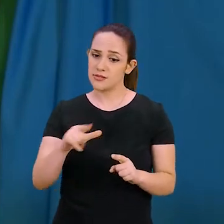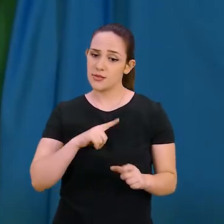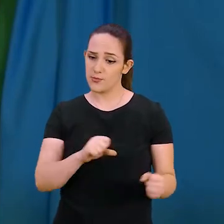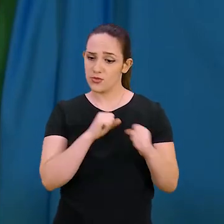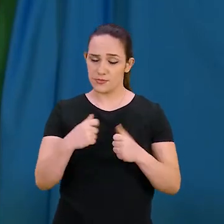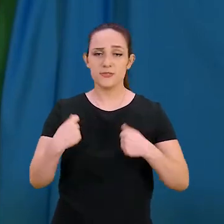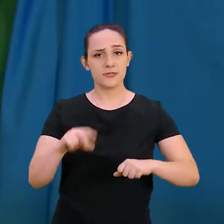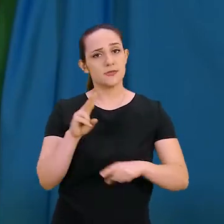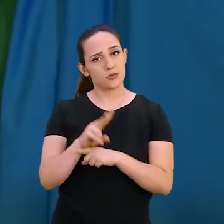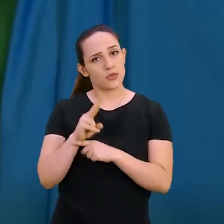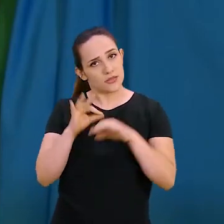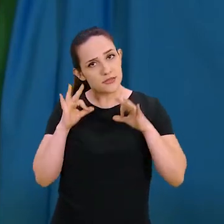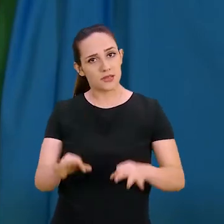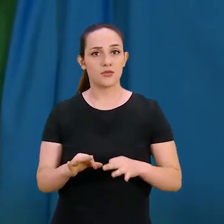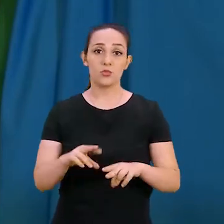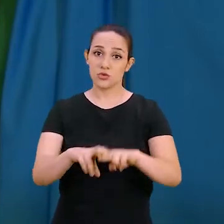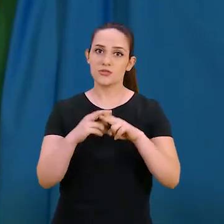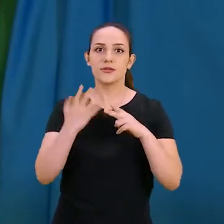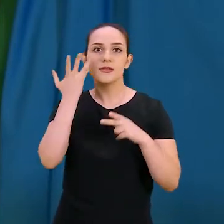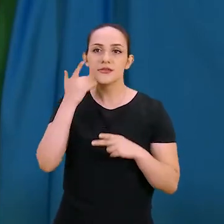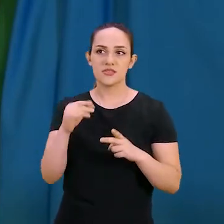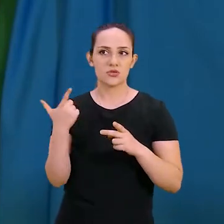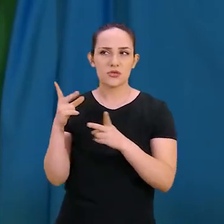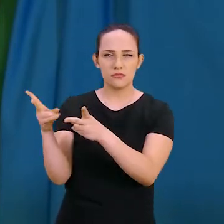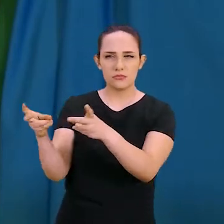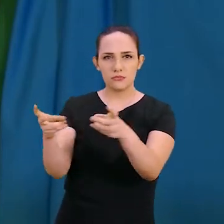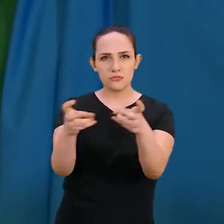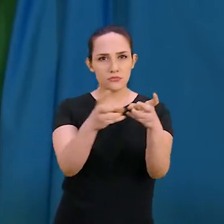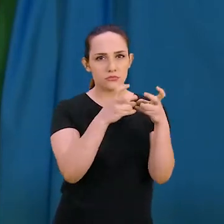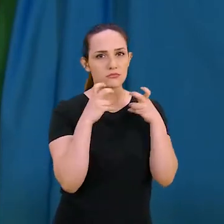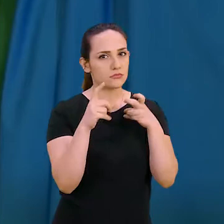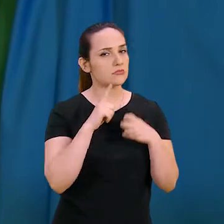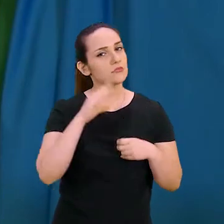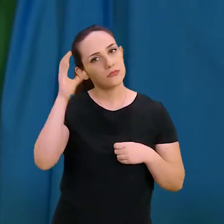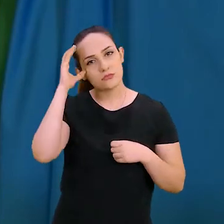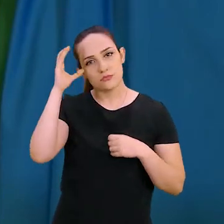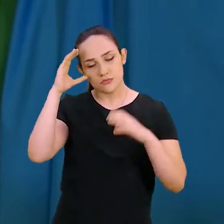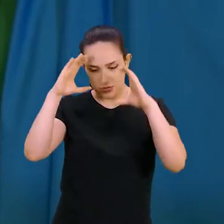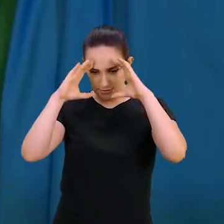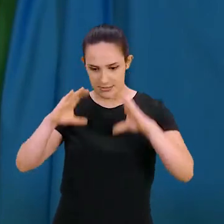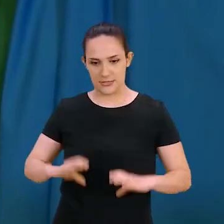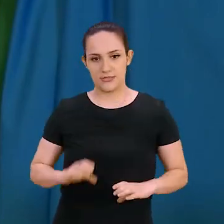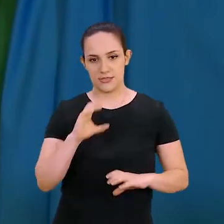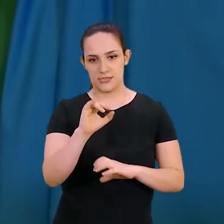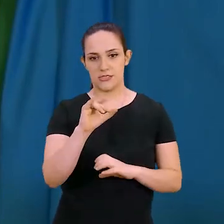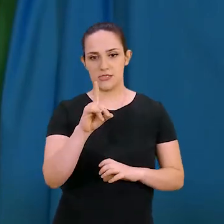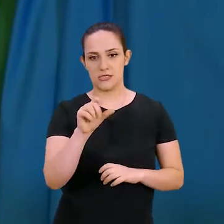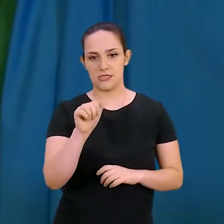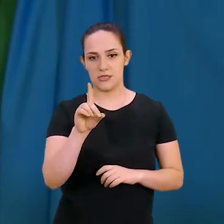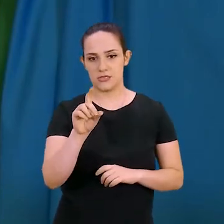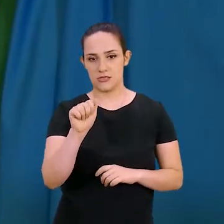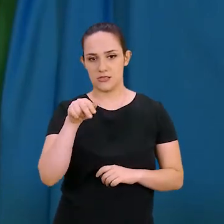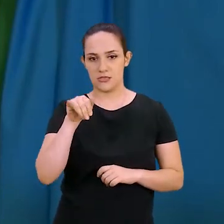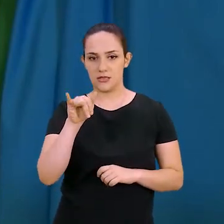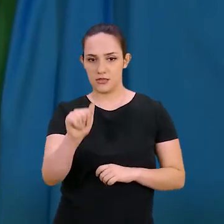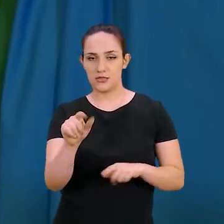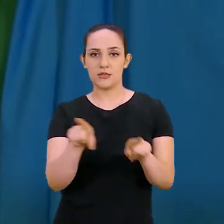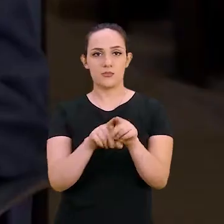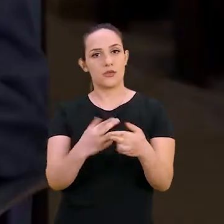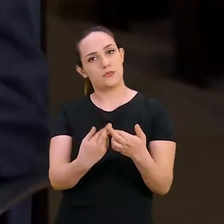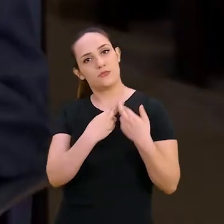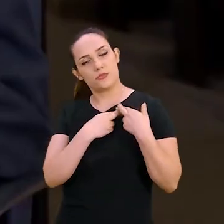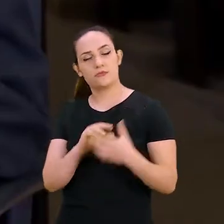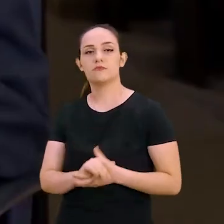ele. E a criança vê isso e ela começa a criar noção de cidadania, noção de responsabilidade desde